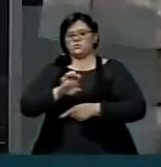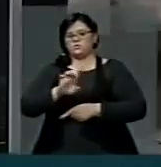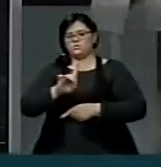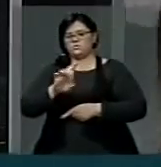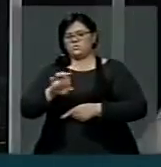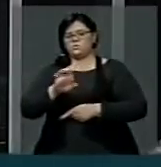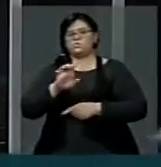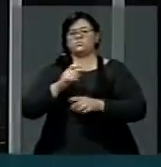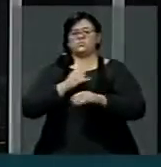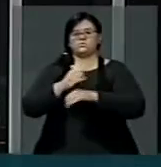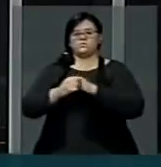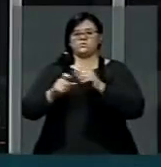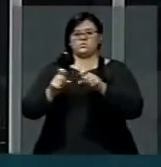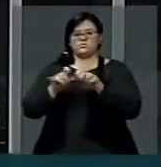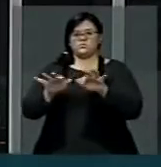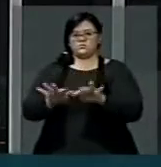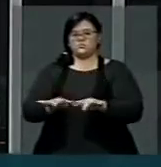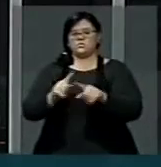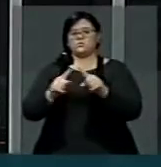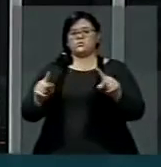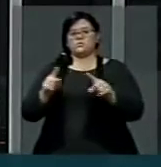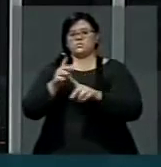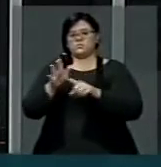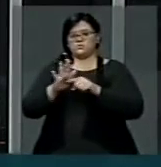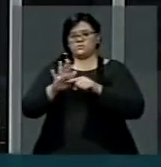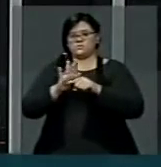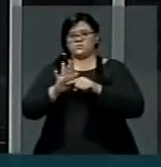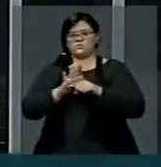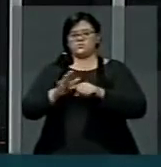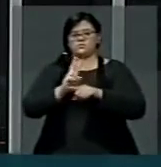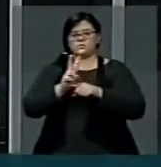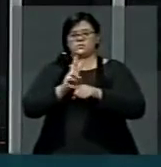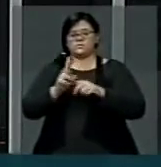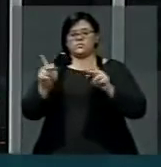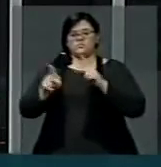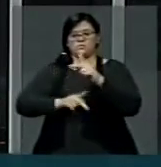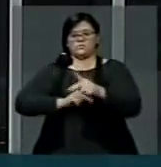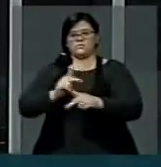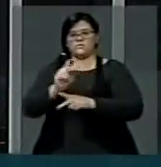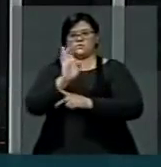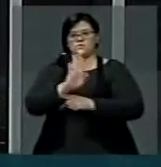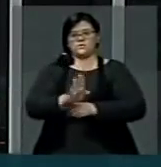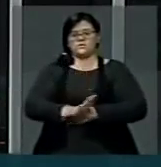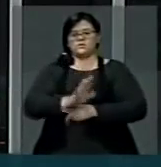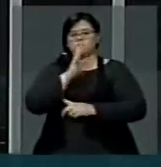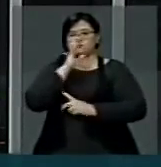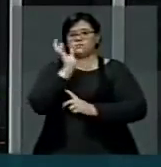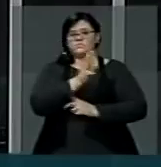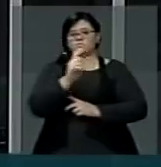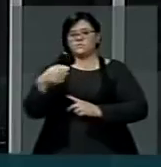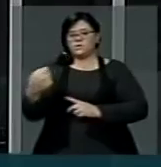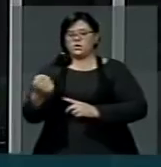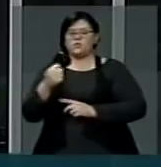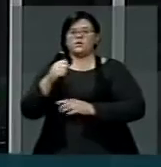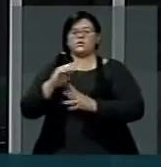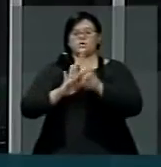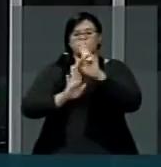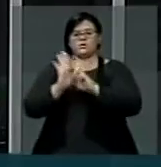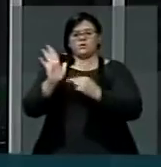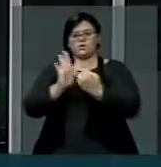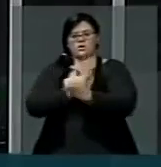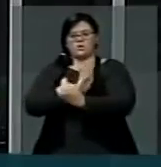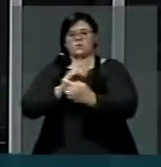computadores. A espionagem ao povo brasileiro foi denunciada à ONU, porque nossa presidenta